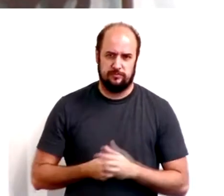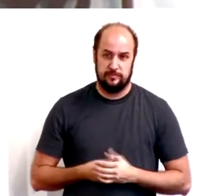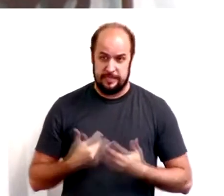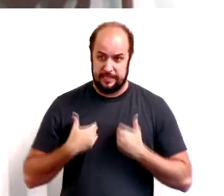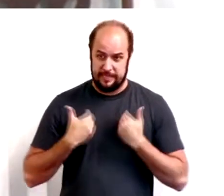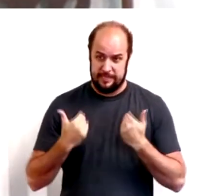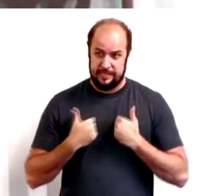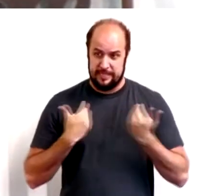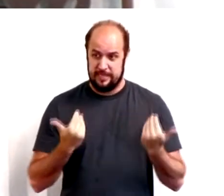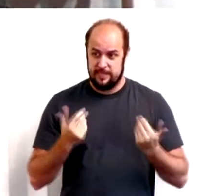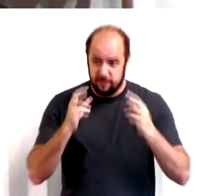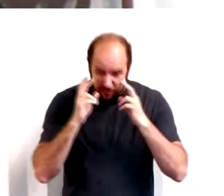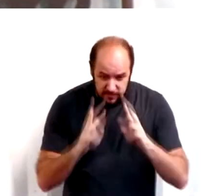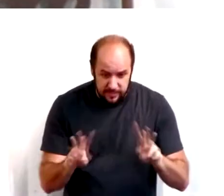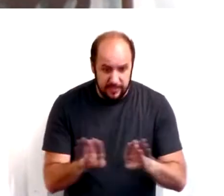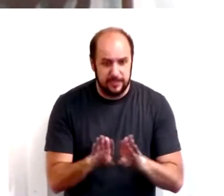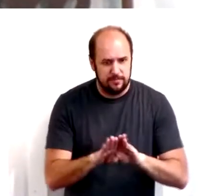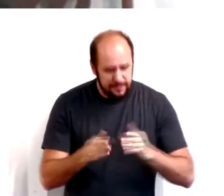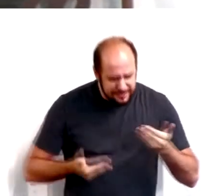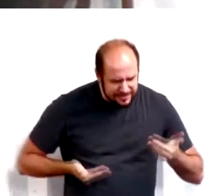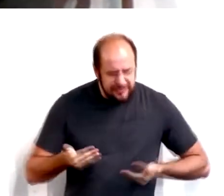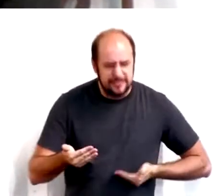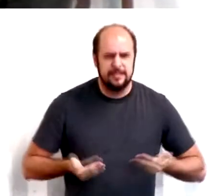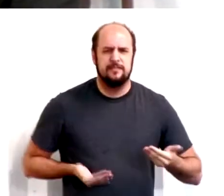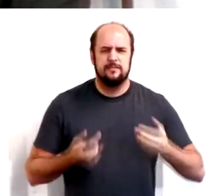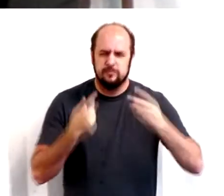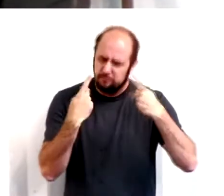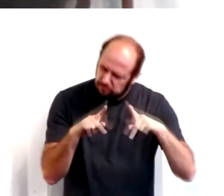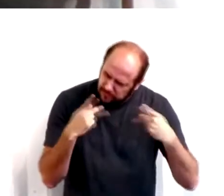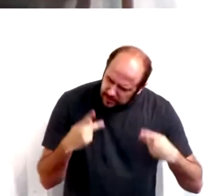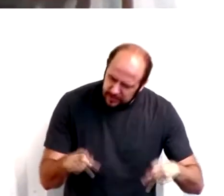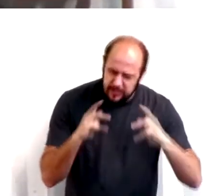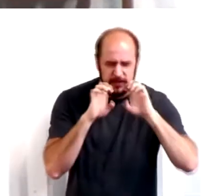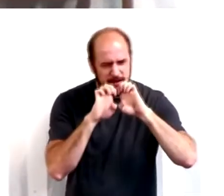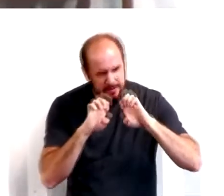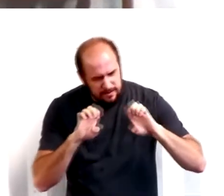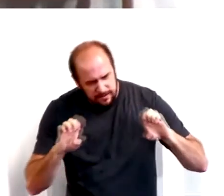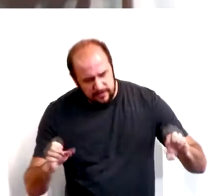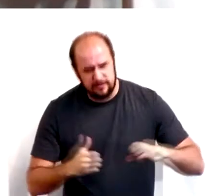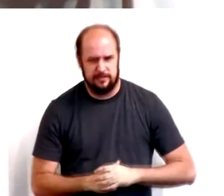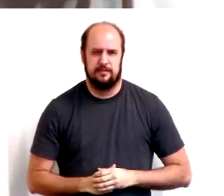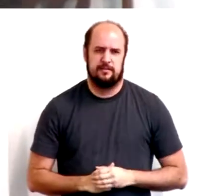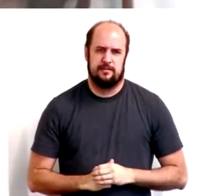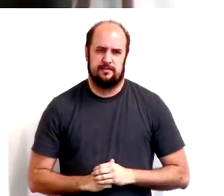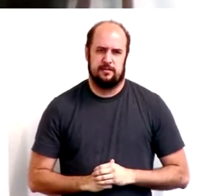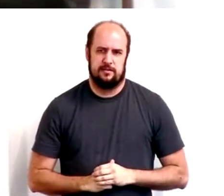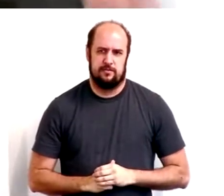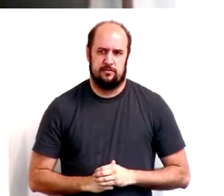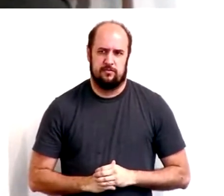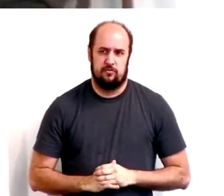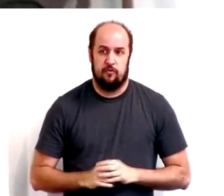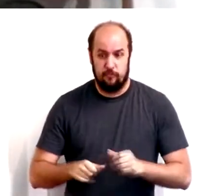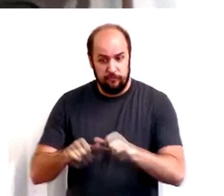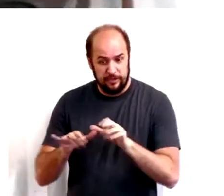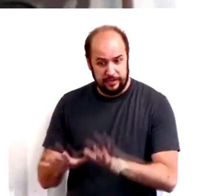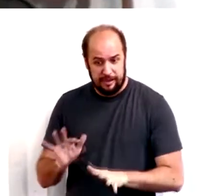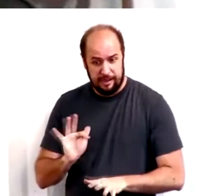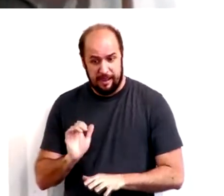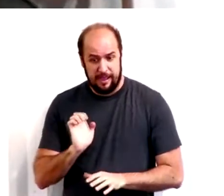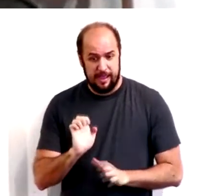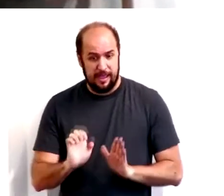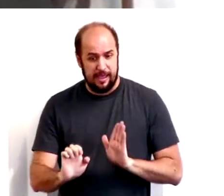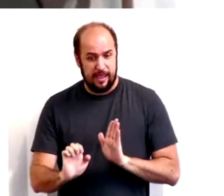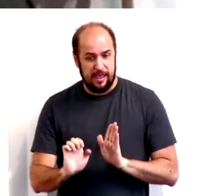em ver esse irmão também servindo, pregando o evangelho. Ele deixou Timóteo em Éfeso para pregar o